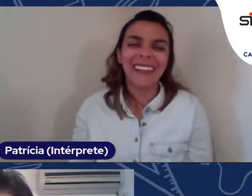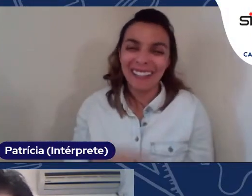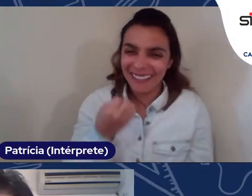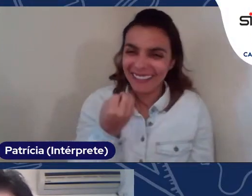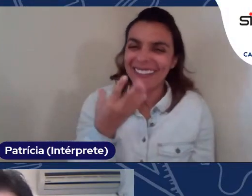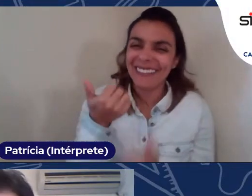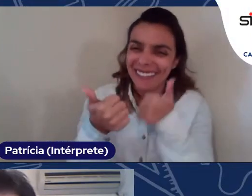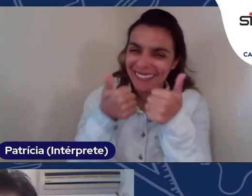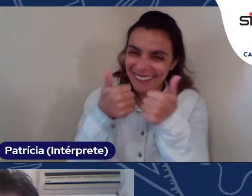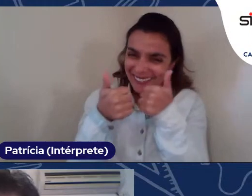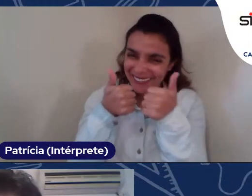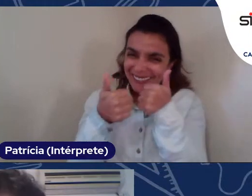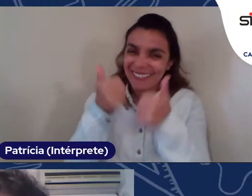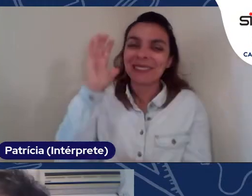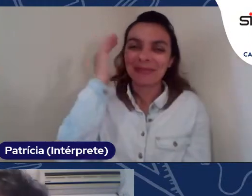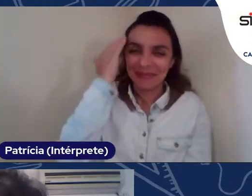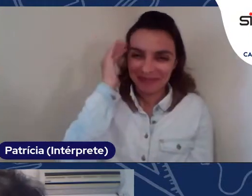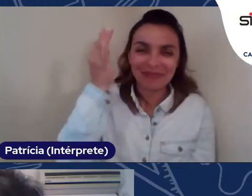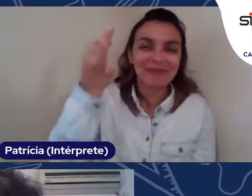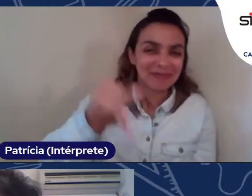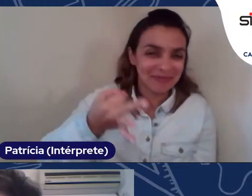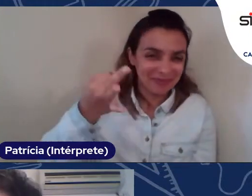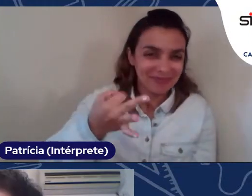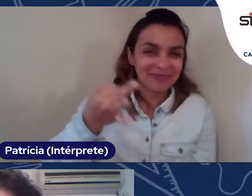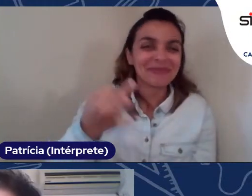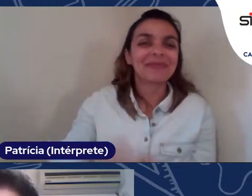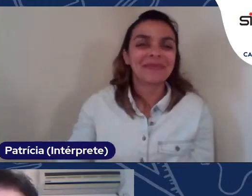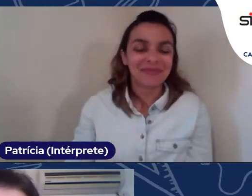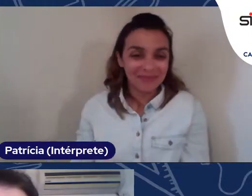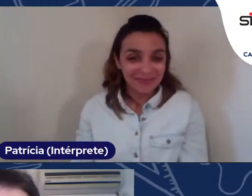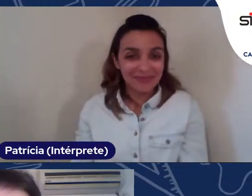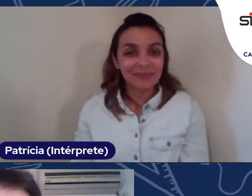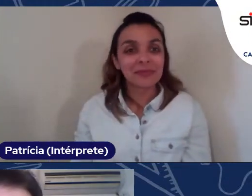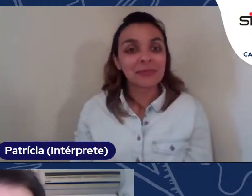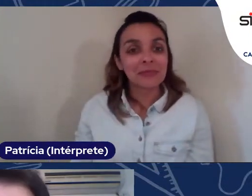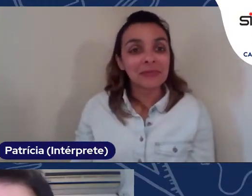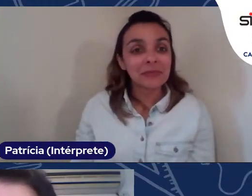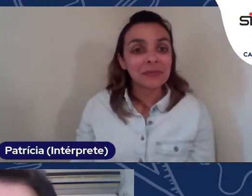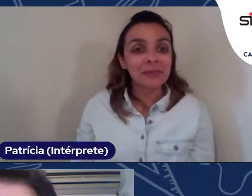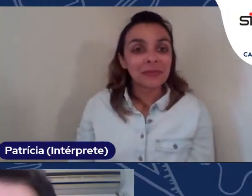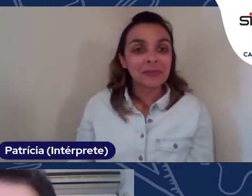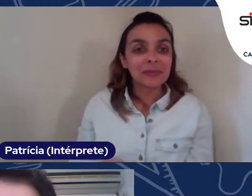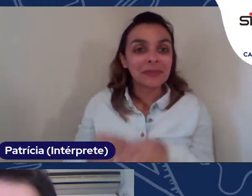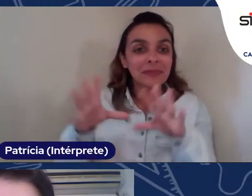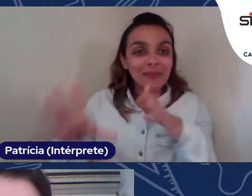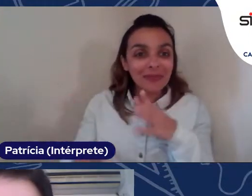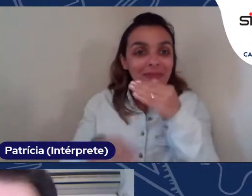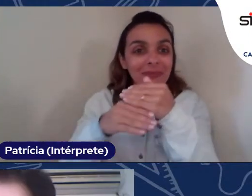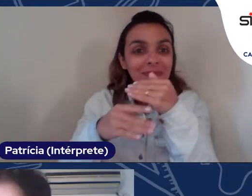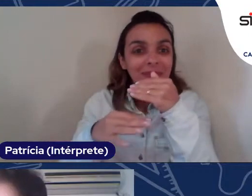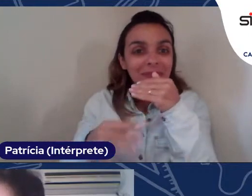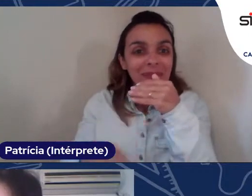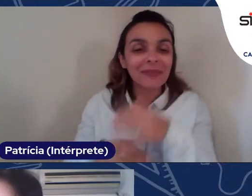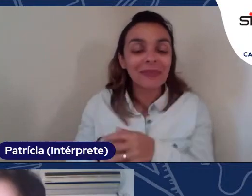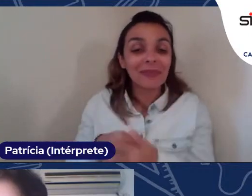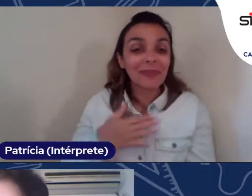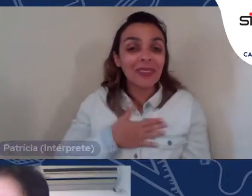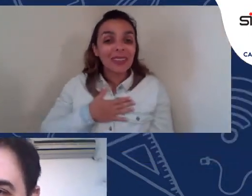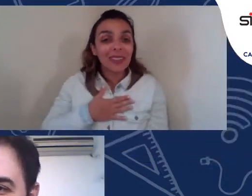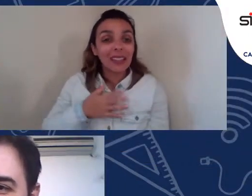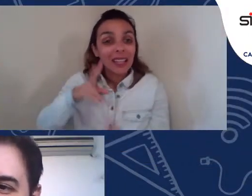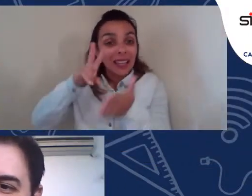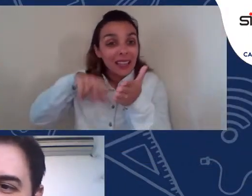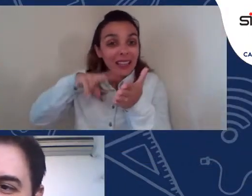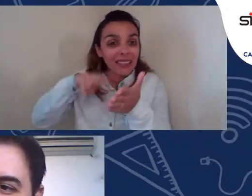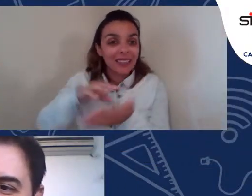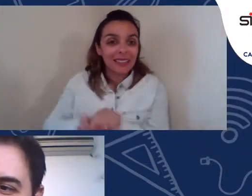bom também, deu para entender perfeitamente. Tá? Deixa eu passar uns comentários aqui que eu gostaria de ler.